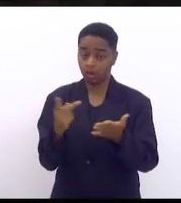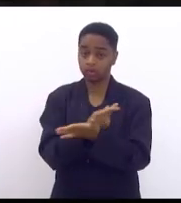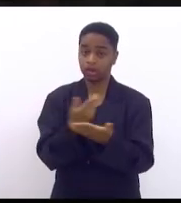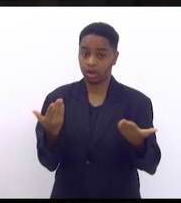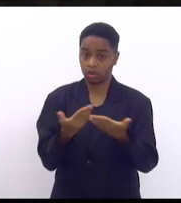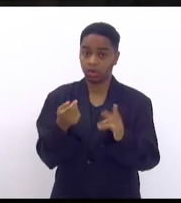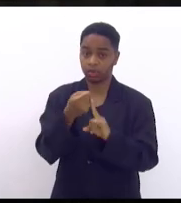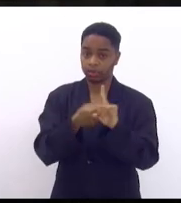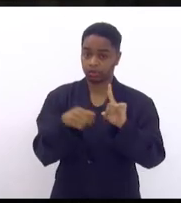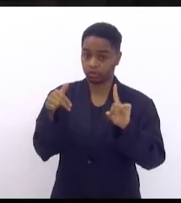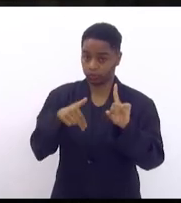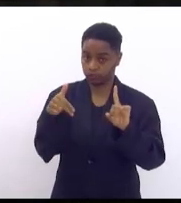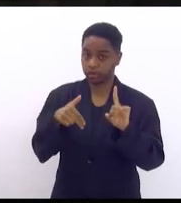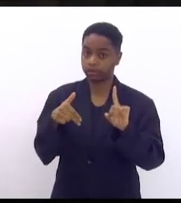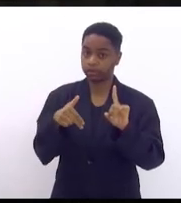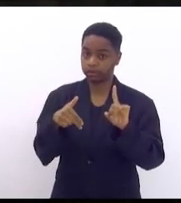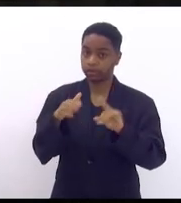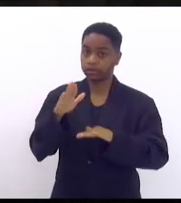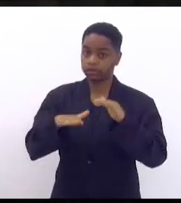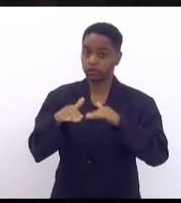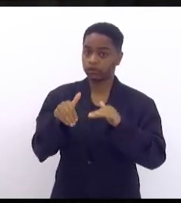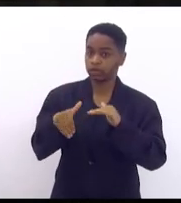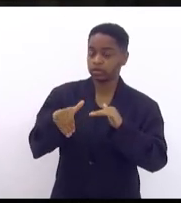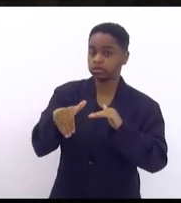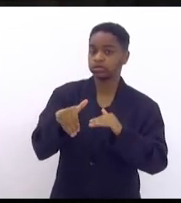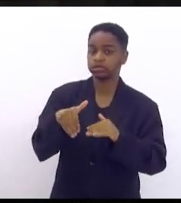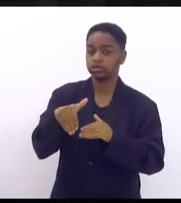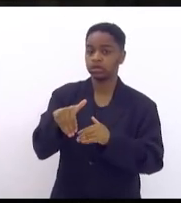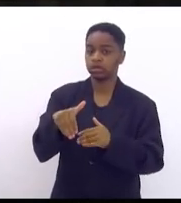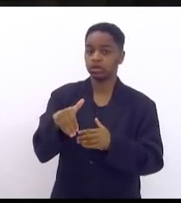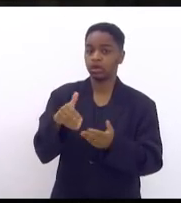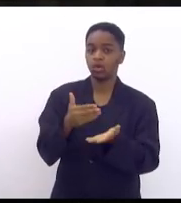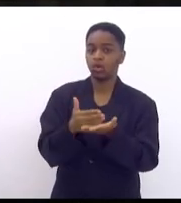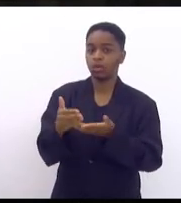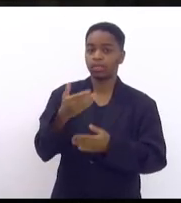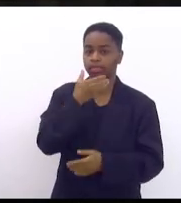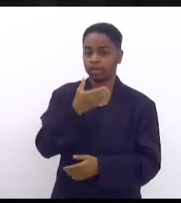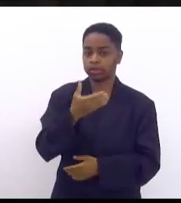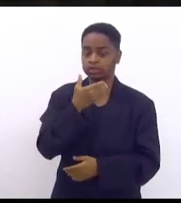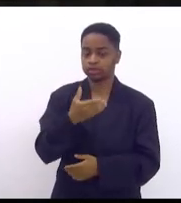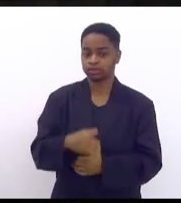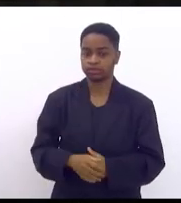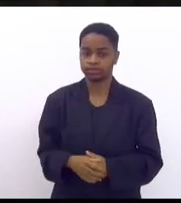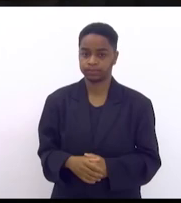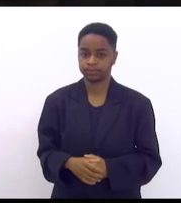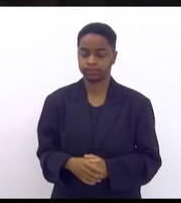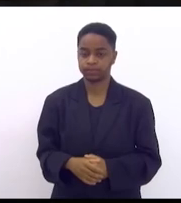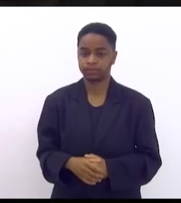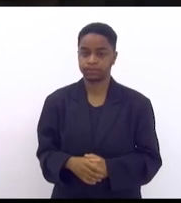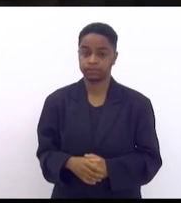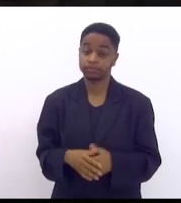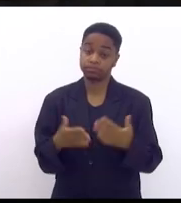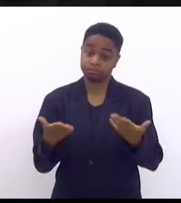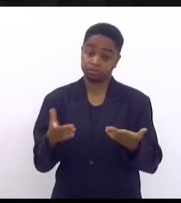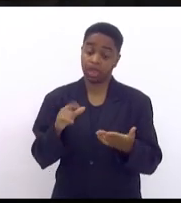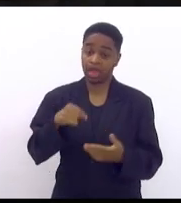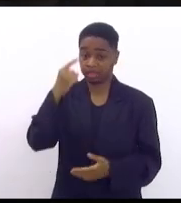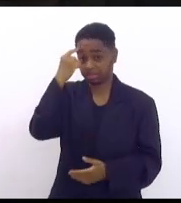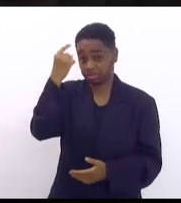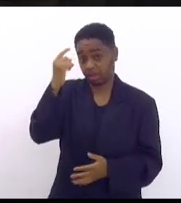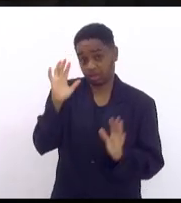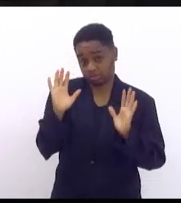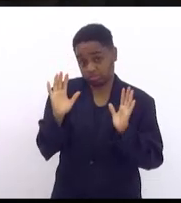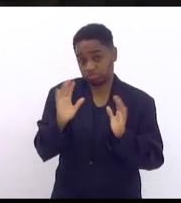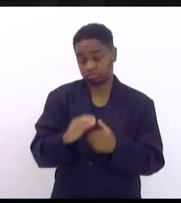novembro, quiçá nos primeiros dias de dezembro. Essa é uma hipótese, senhor